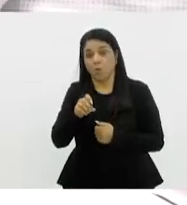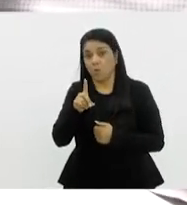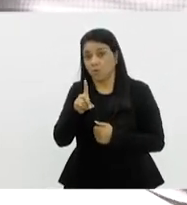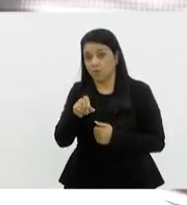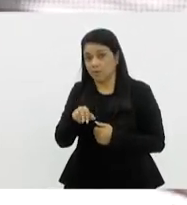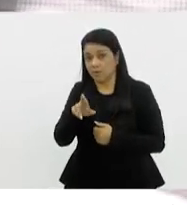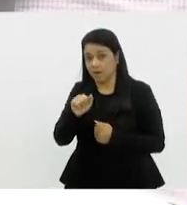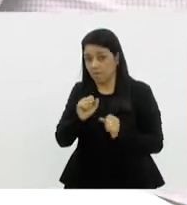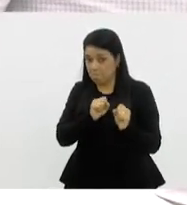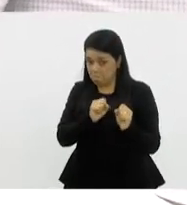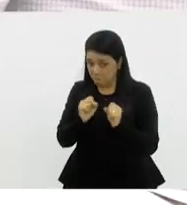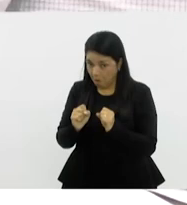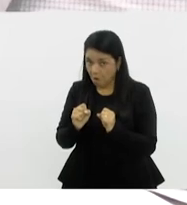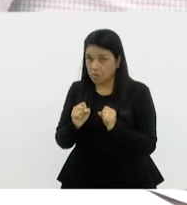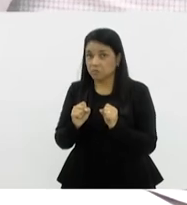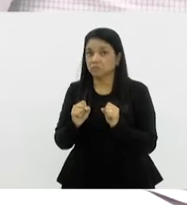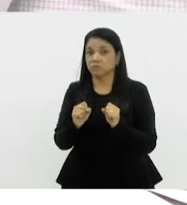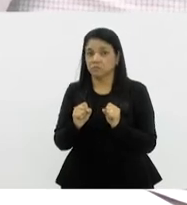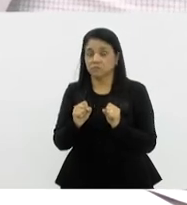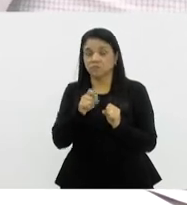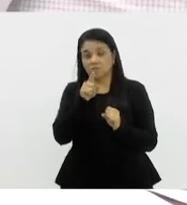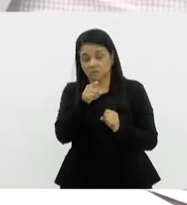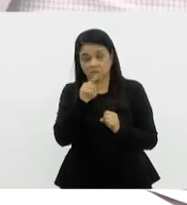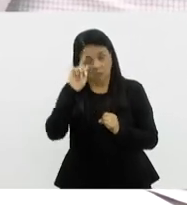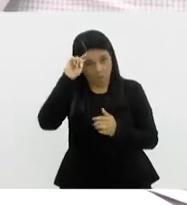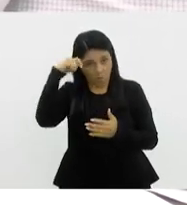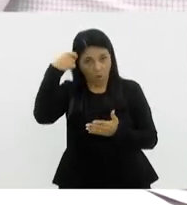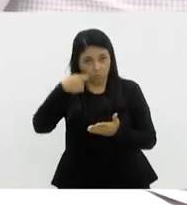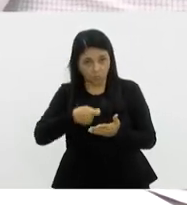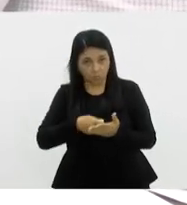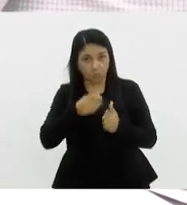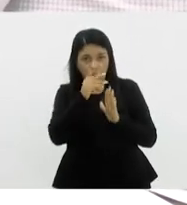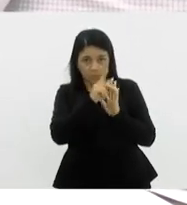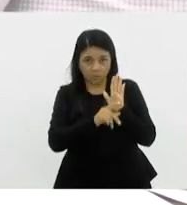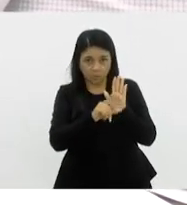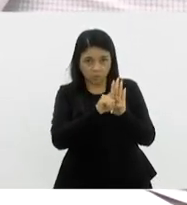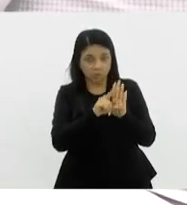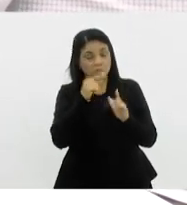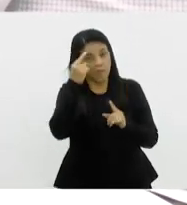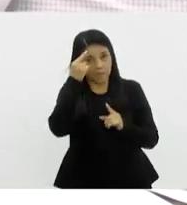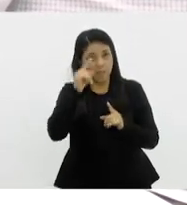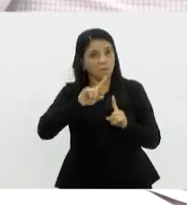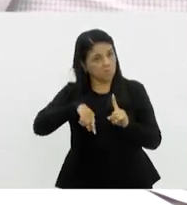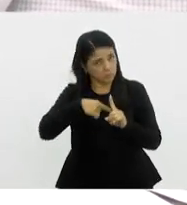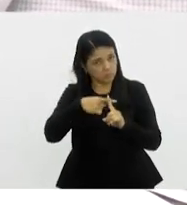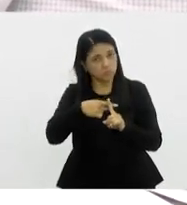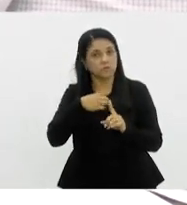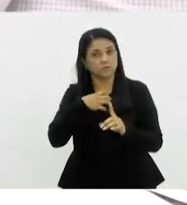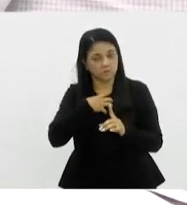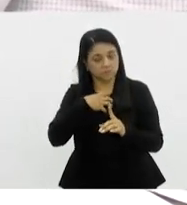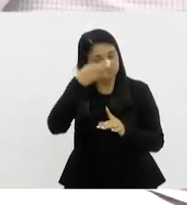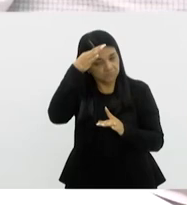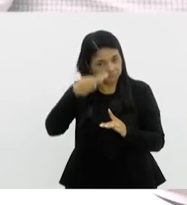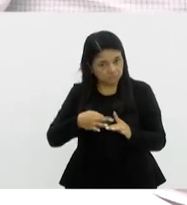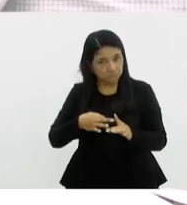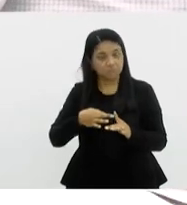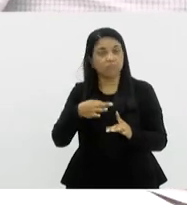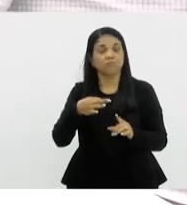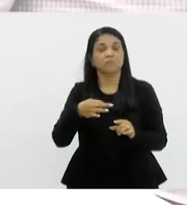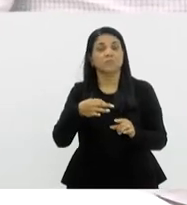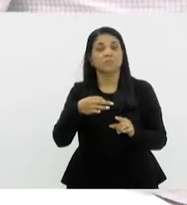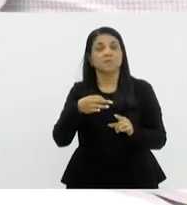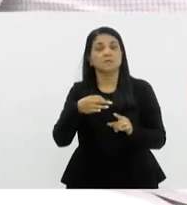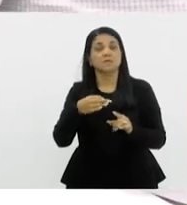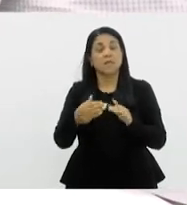algum outro momento, Vossa Excelência, que é o autor e que a ideia, eu entendo, que é muito positiva, absorvida, estabelecer